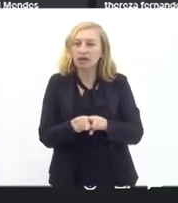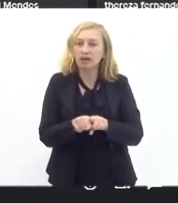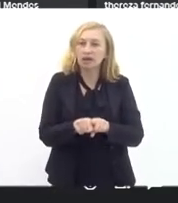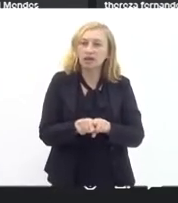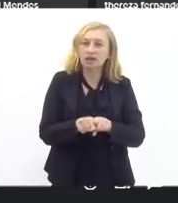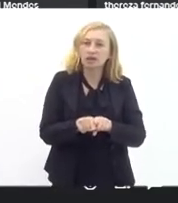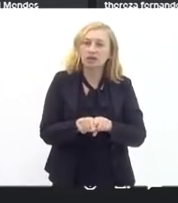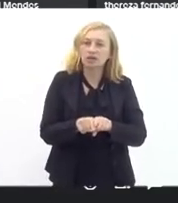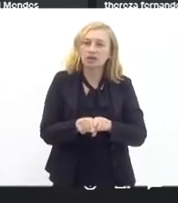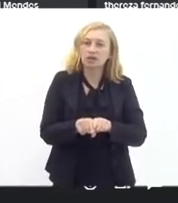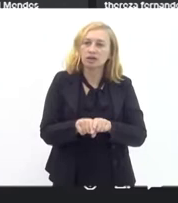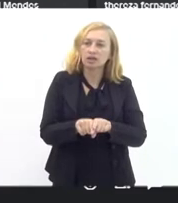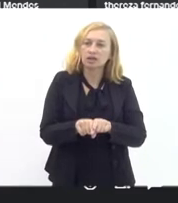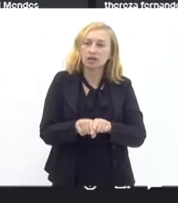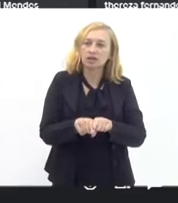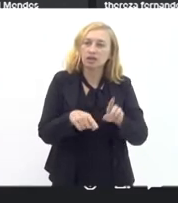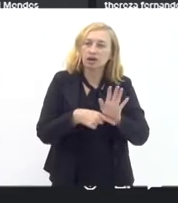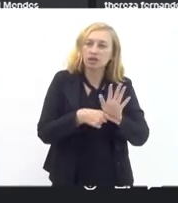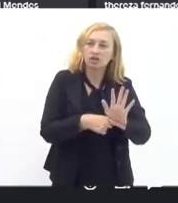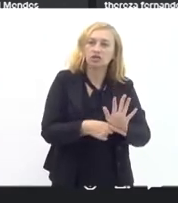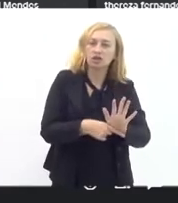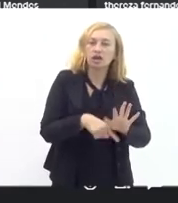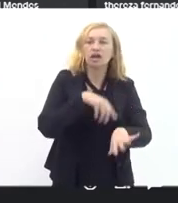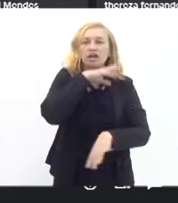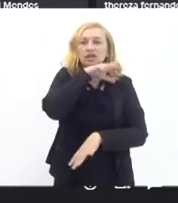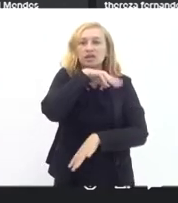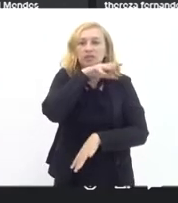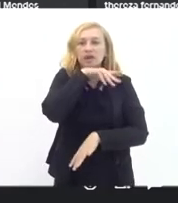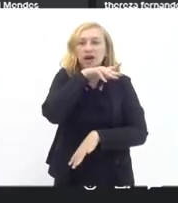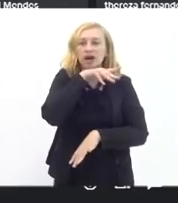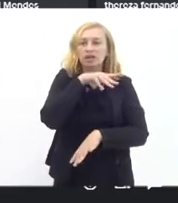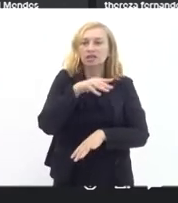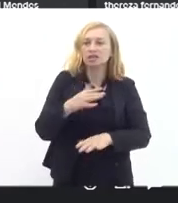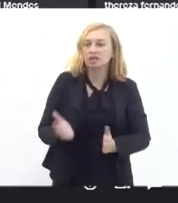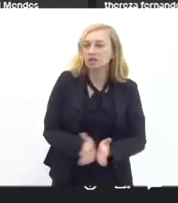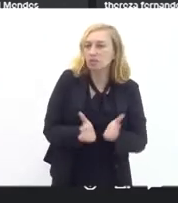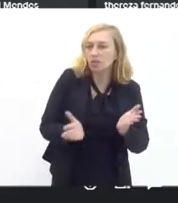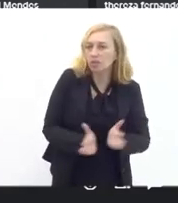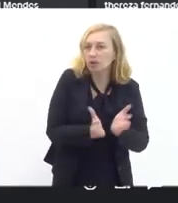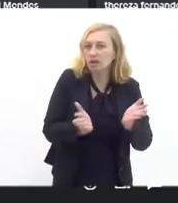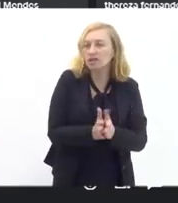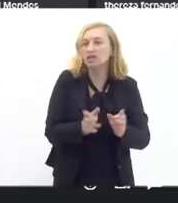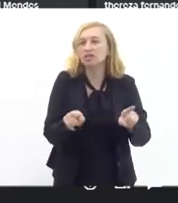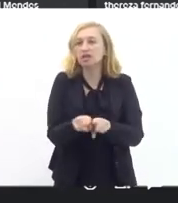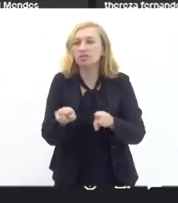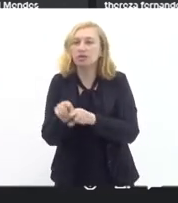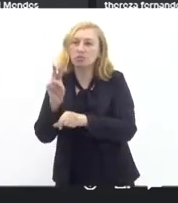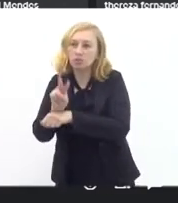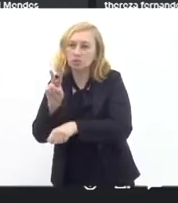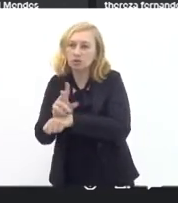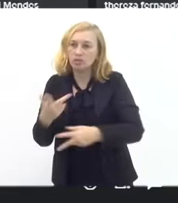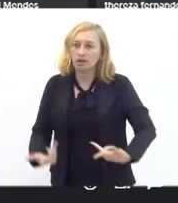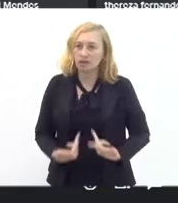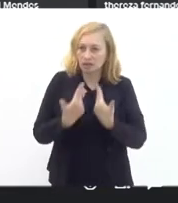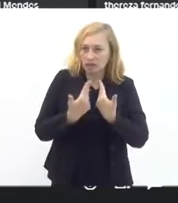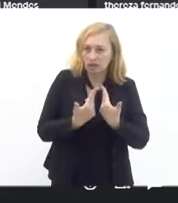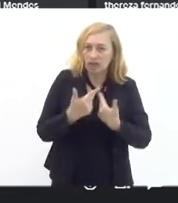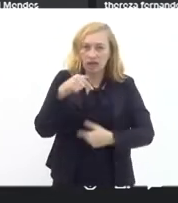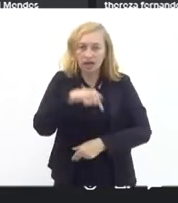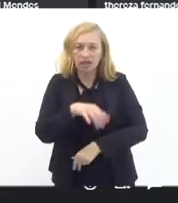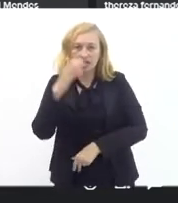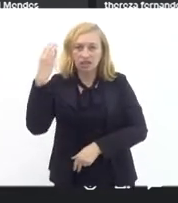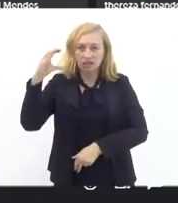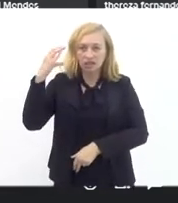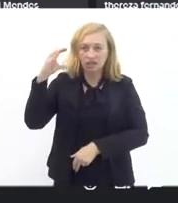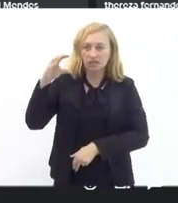atendimento veterinário para animais em estado de vulnerabilidade e para os protetores cadastrados. É, aqui em Niterói,